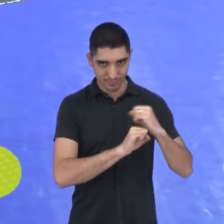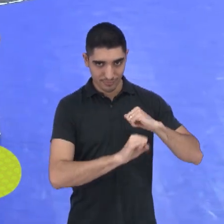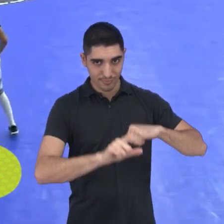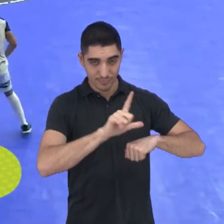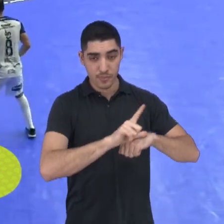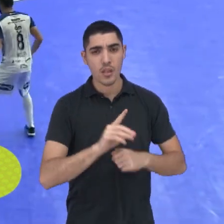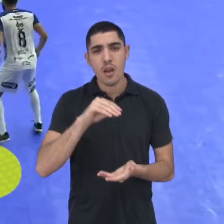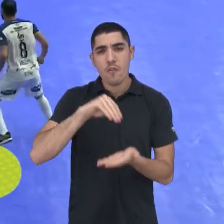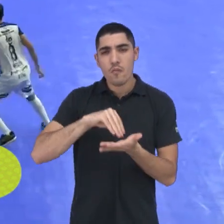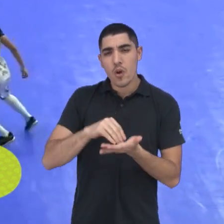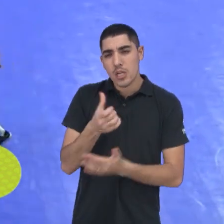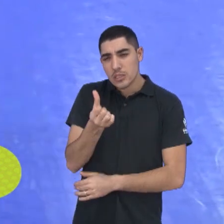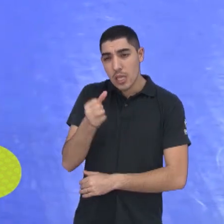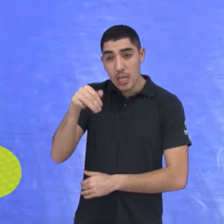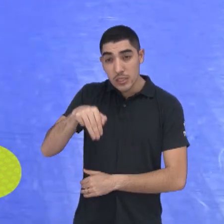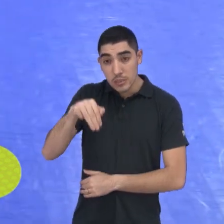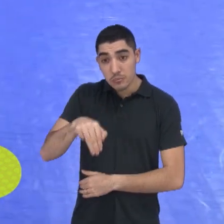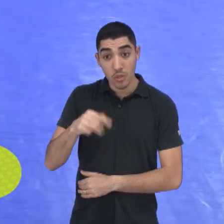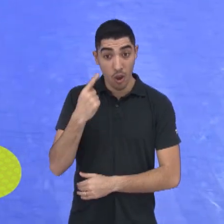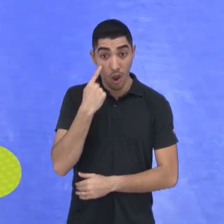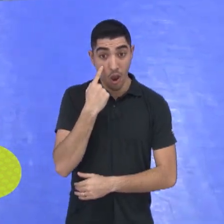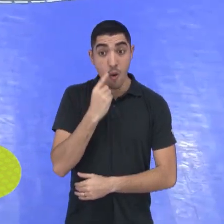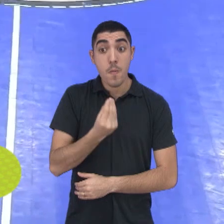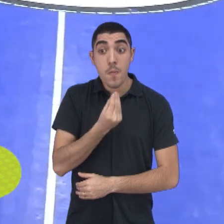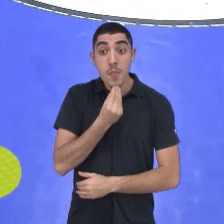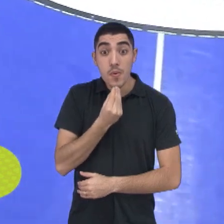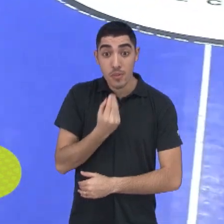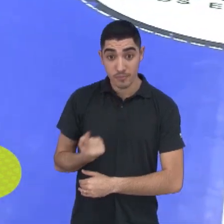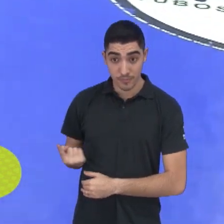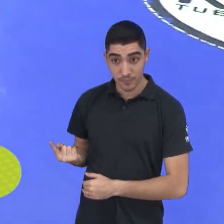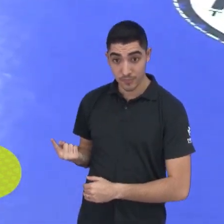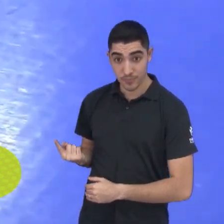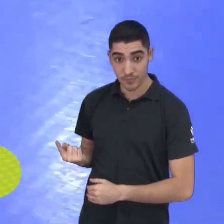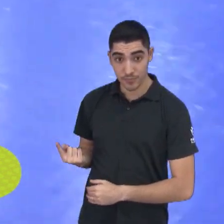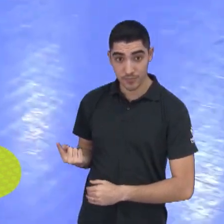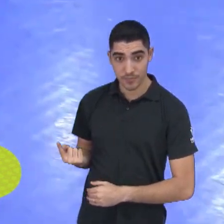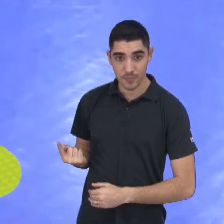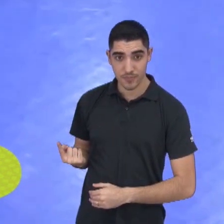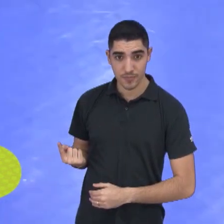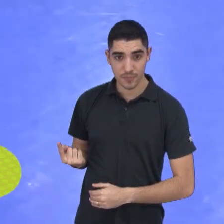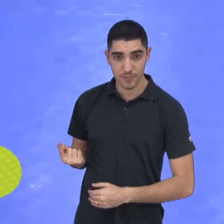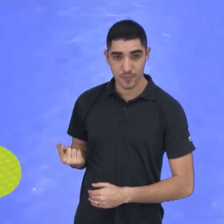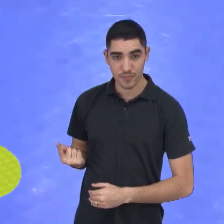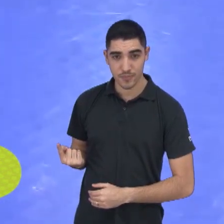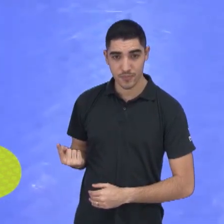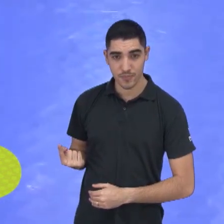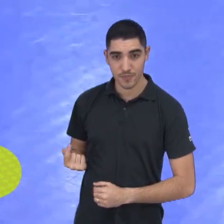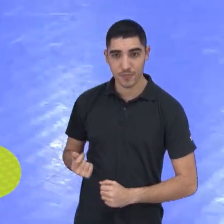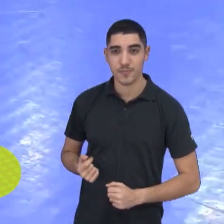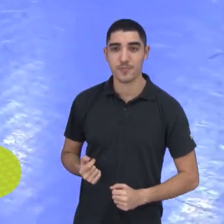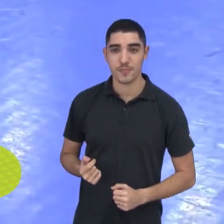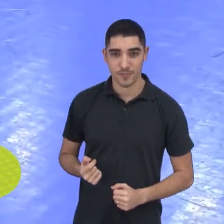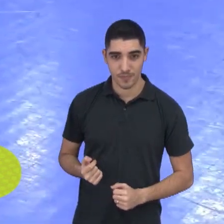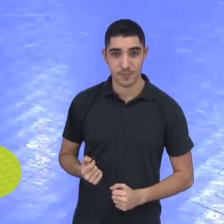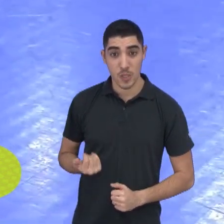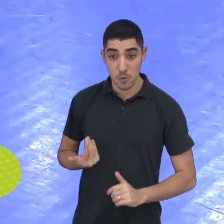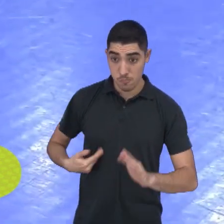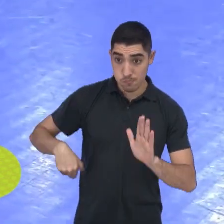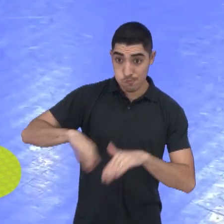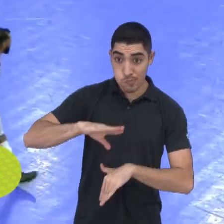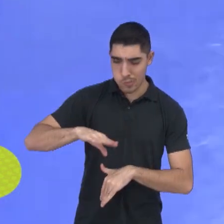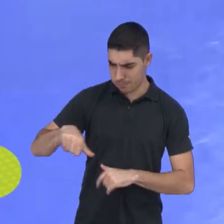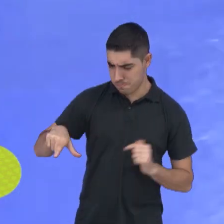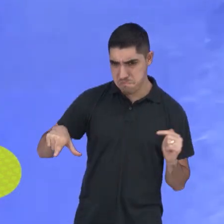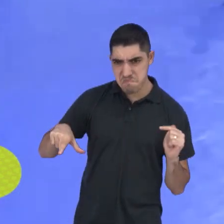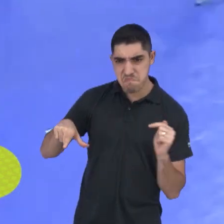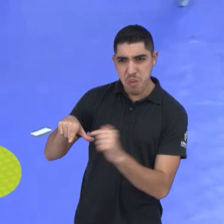mais de 6 para o fim do jogo, jogada pela esquerda, Wesley abriu para Gustavo, que dominou e rolou no meio para Luquinha, que bateu de primeira no ângulo